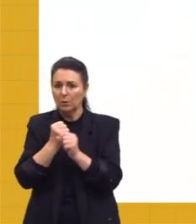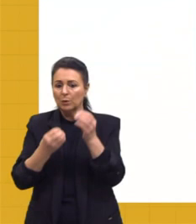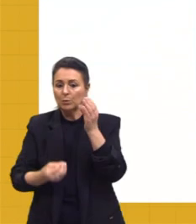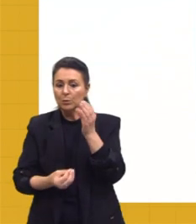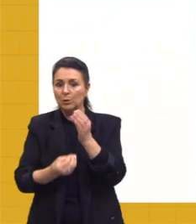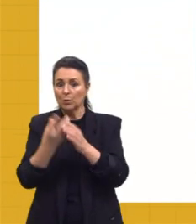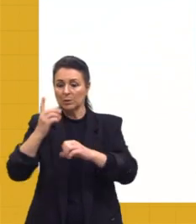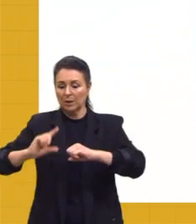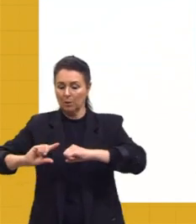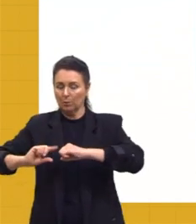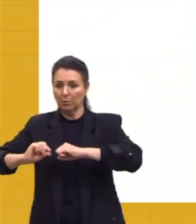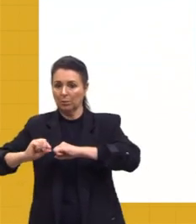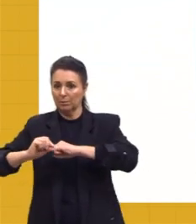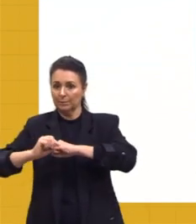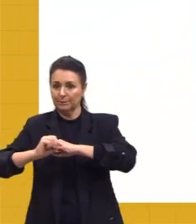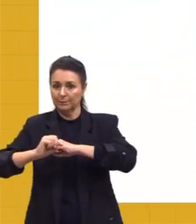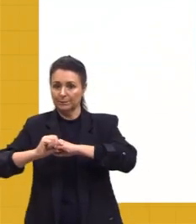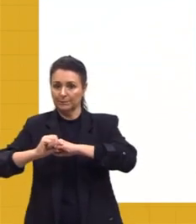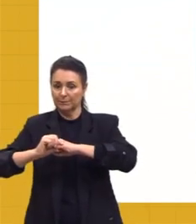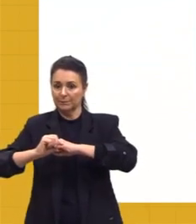queria ser alta ann-a